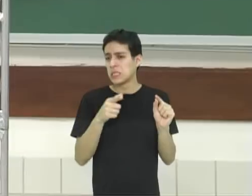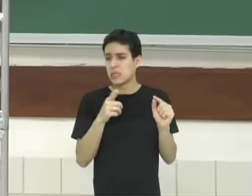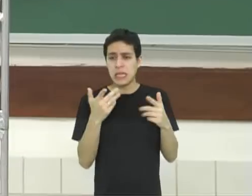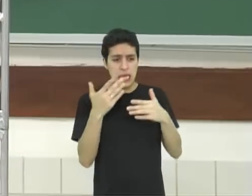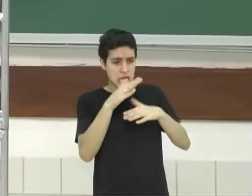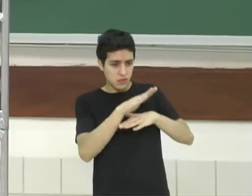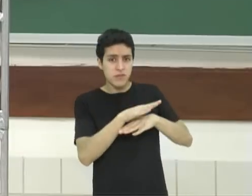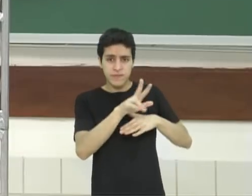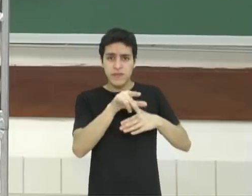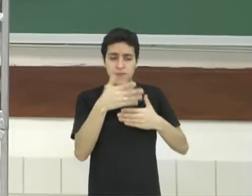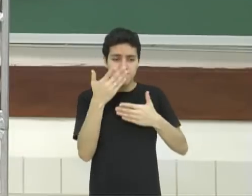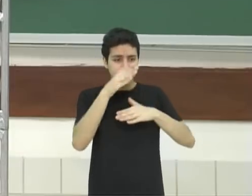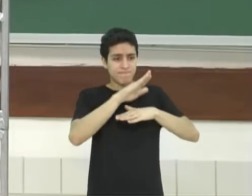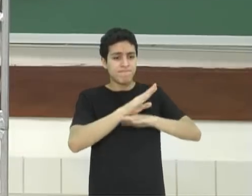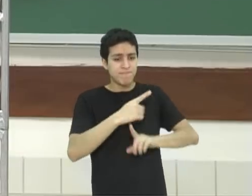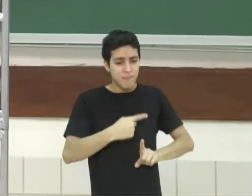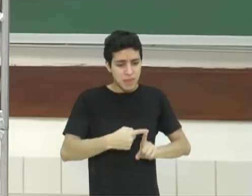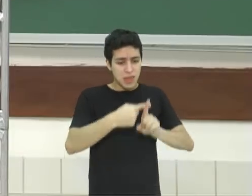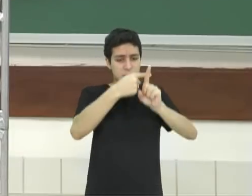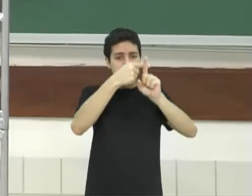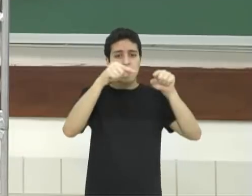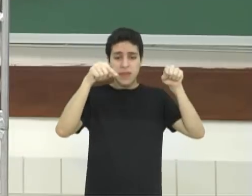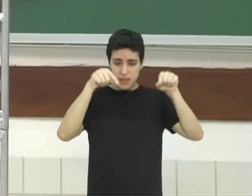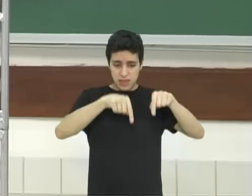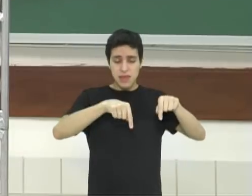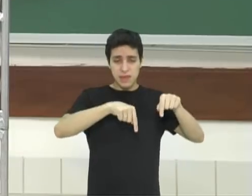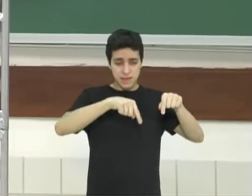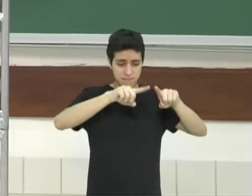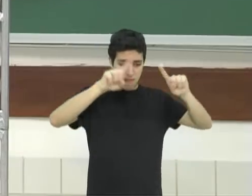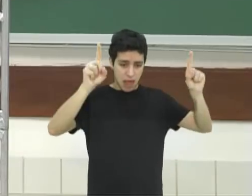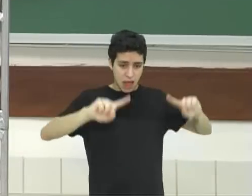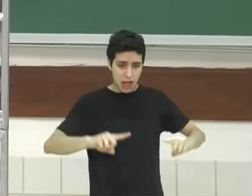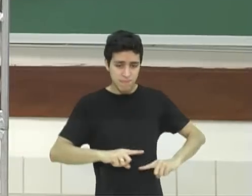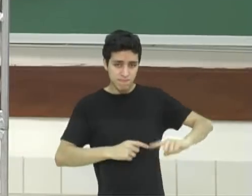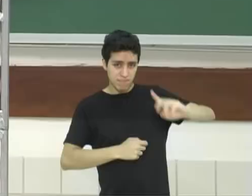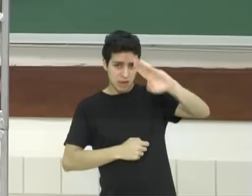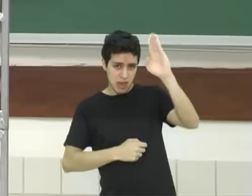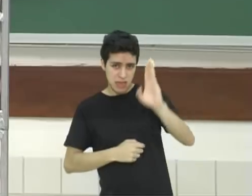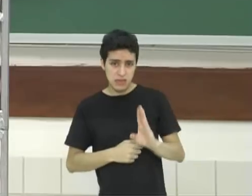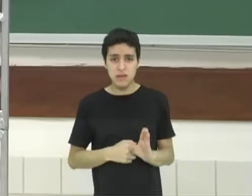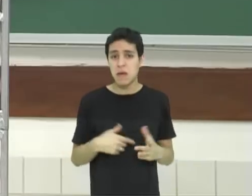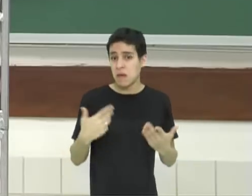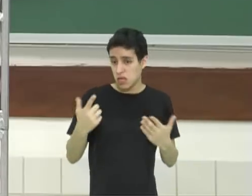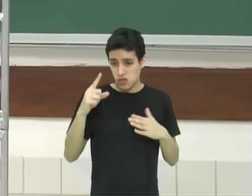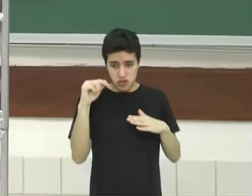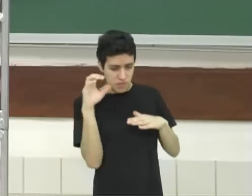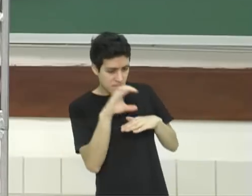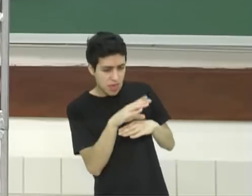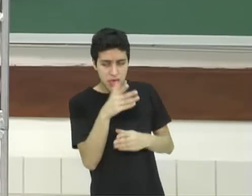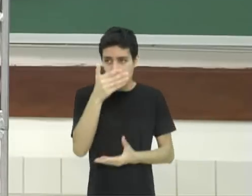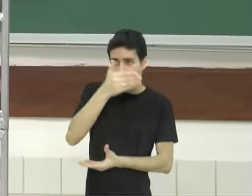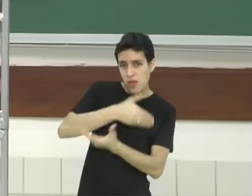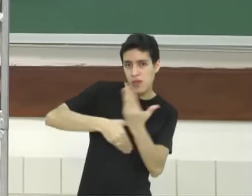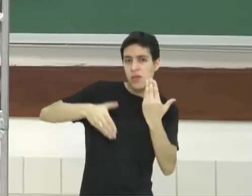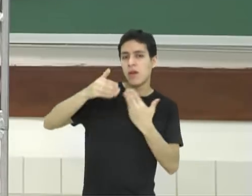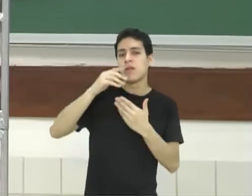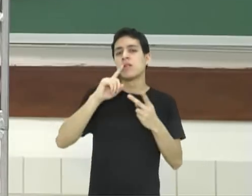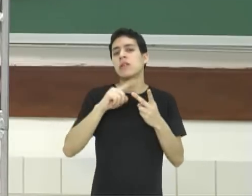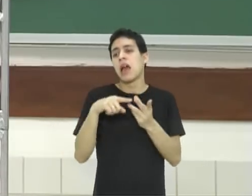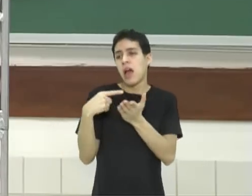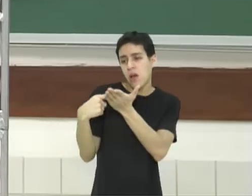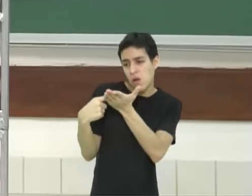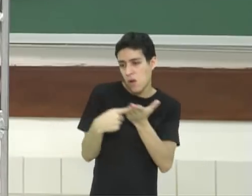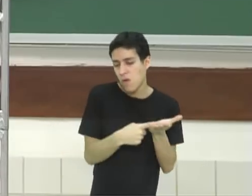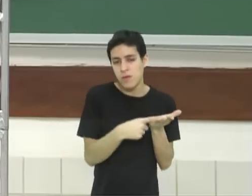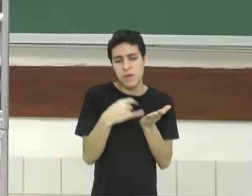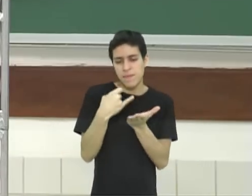benefícios para o nosso território, né? Os investimentos e trocas comerciais, acordos, às vezes